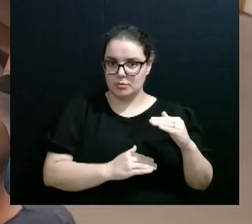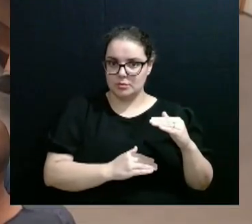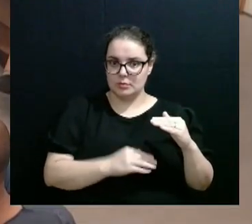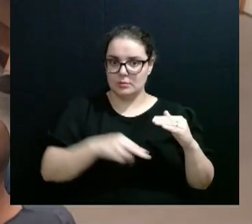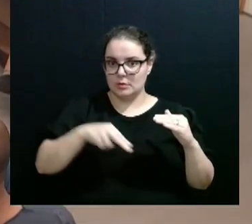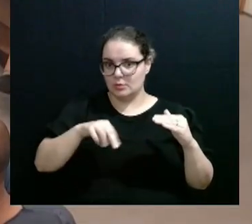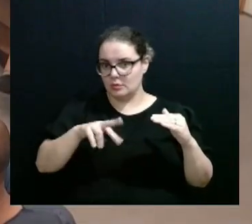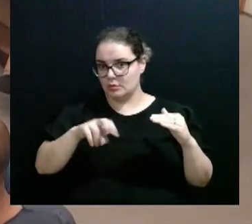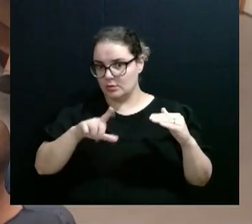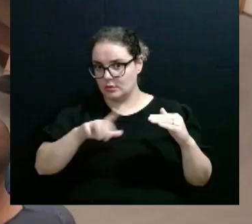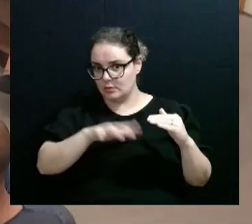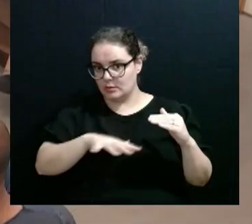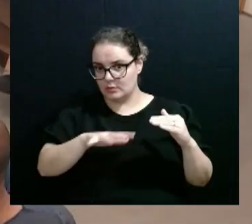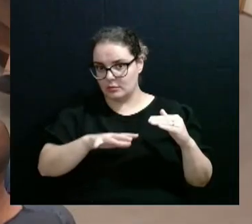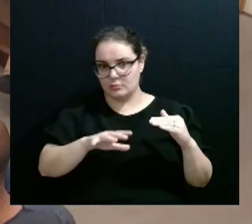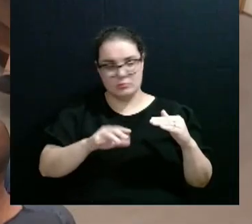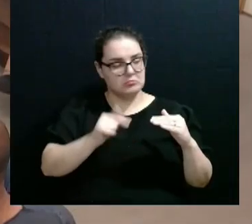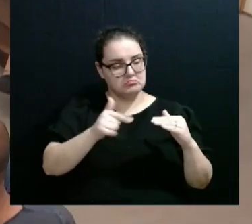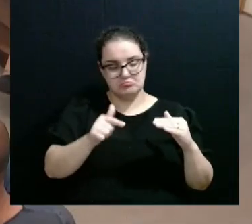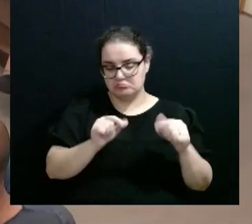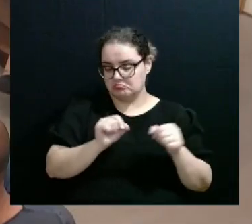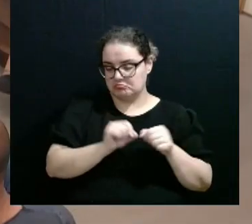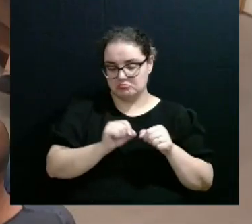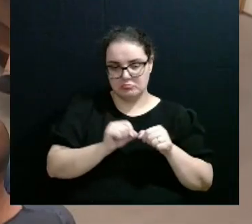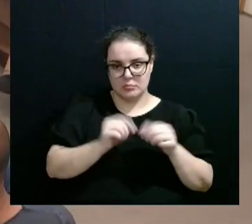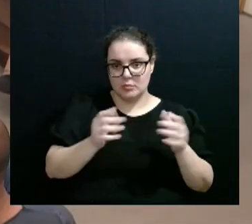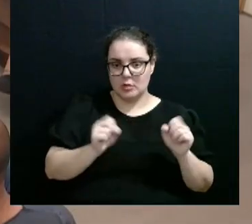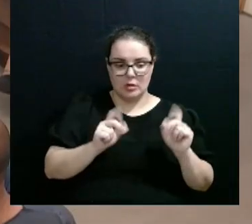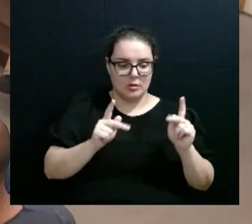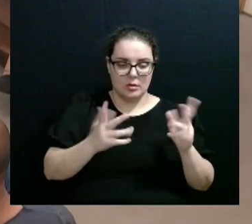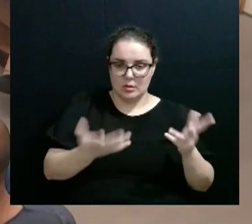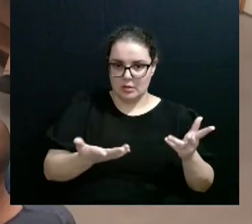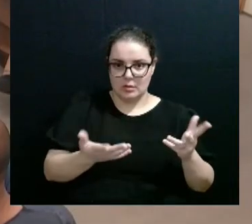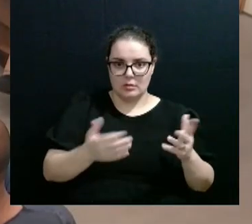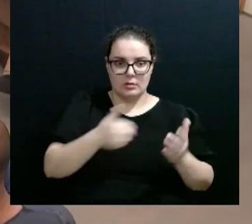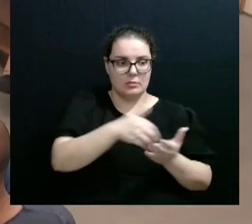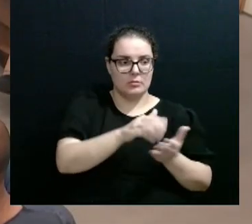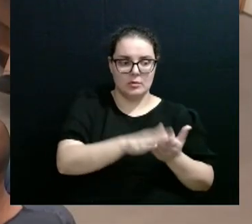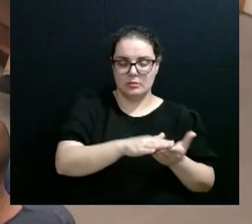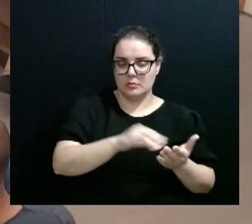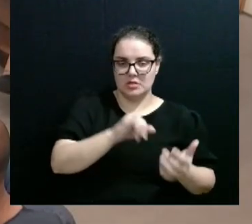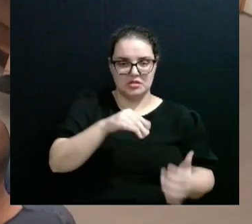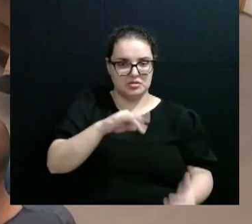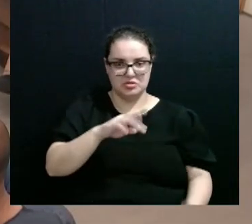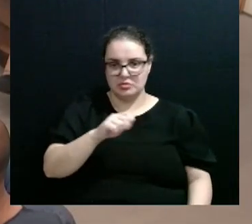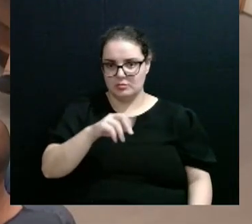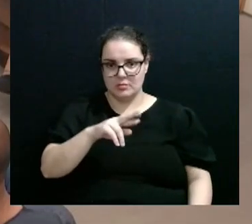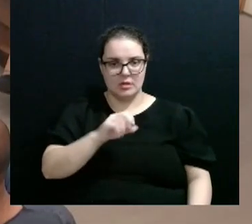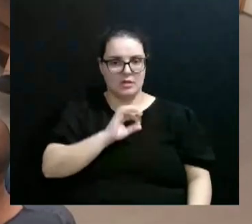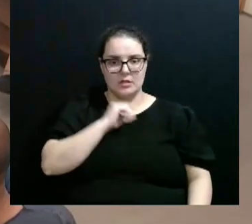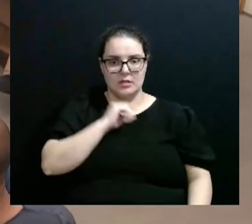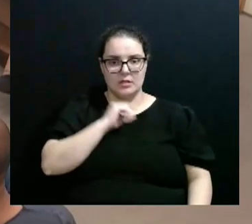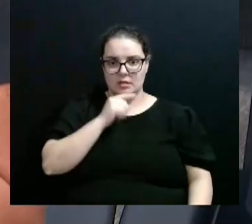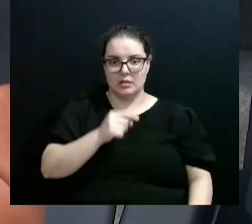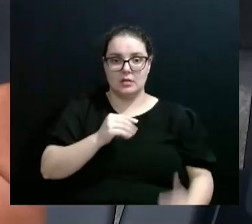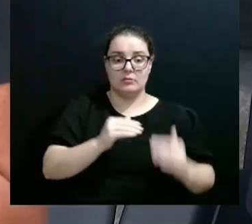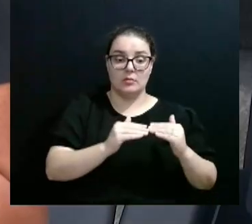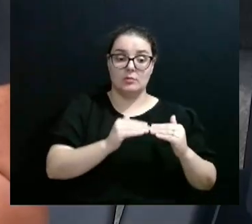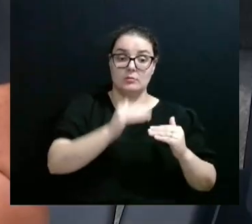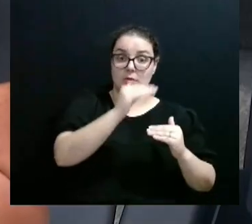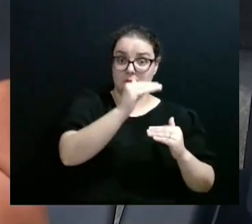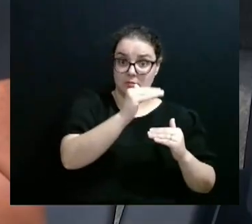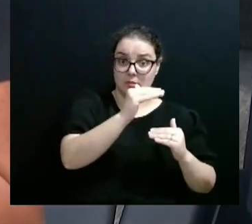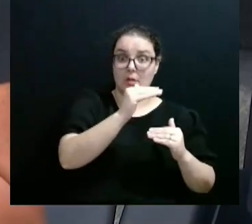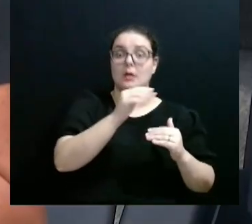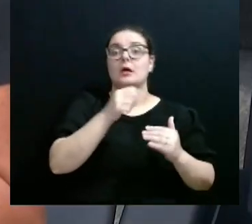aquela região, não tem o que fazer. Está tudo bem, não tem que multar ninguém, nem intimar ninguém. Está acima, aí, obrigatoriamente, ao meu